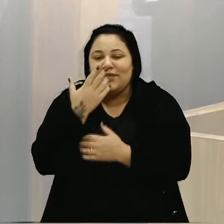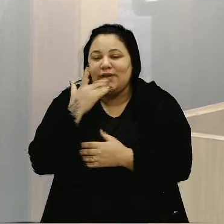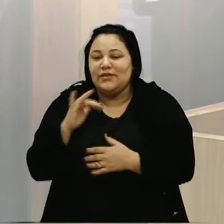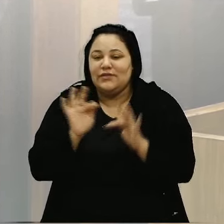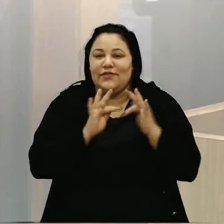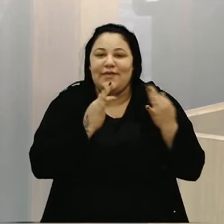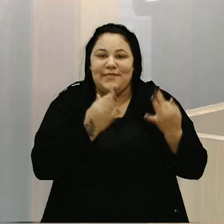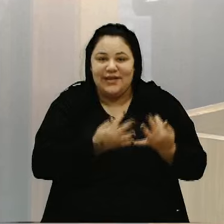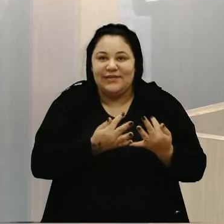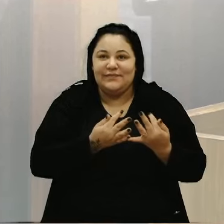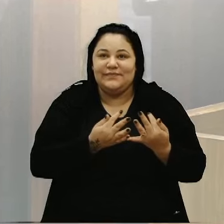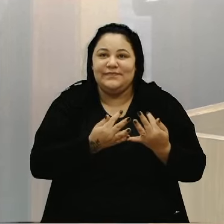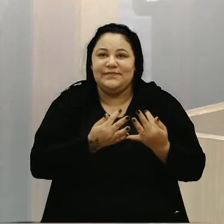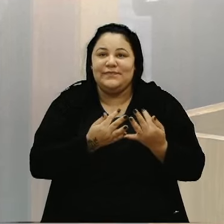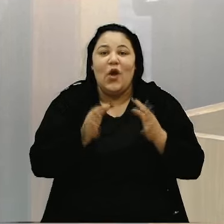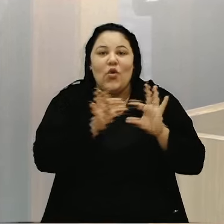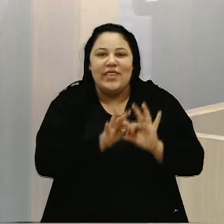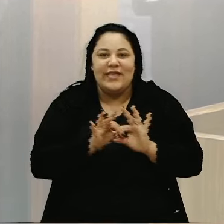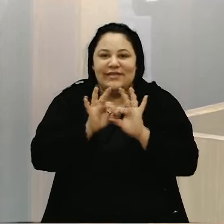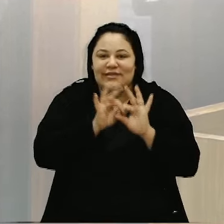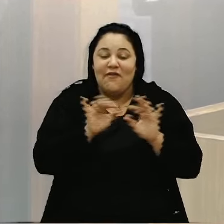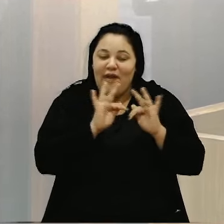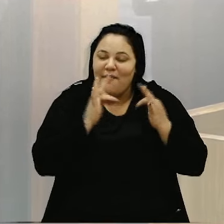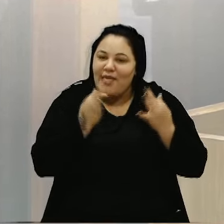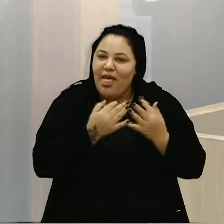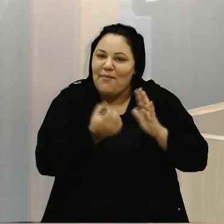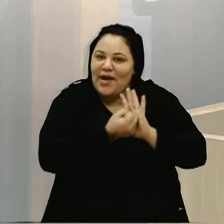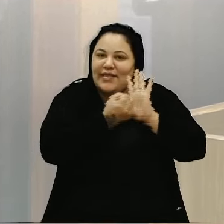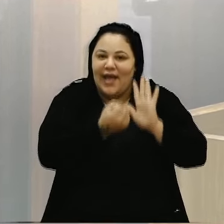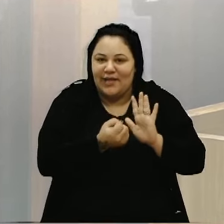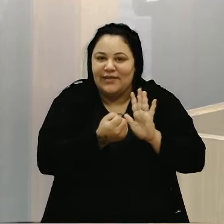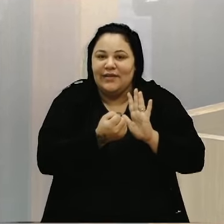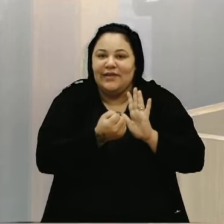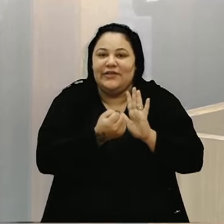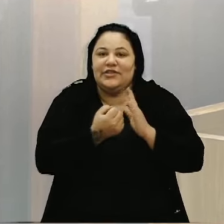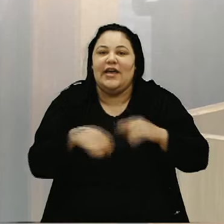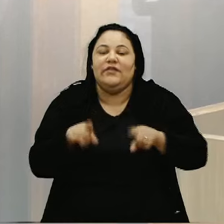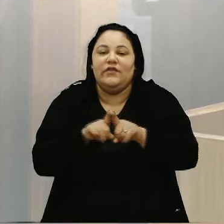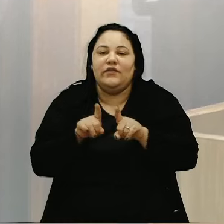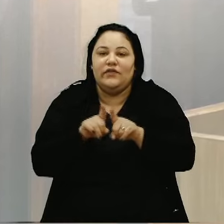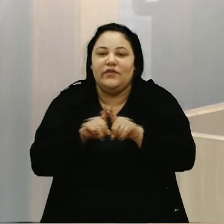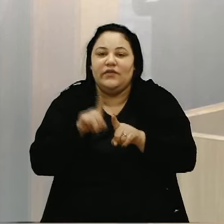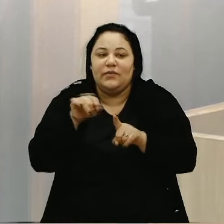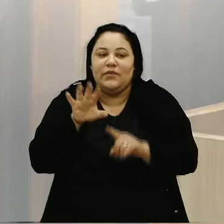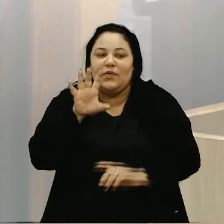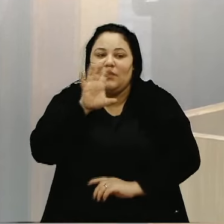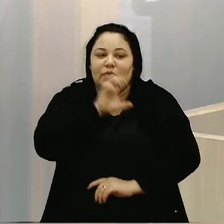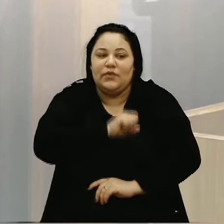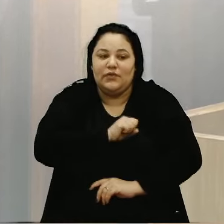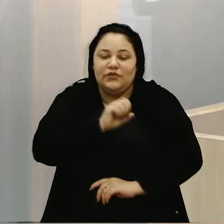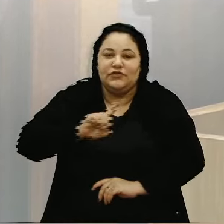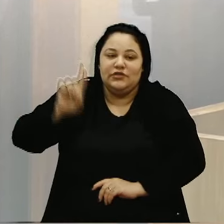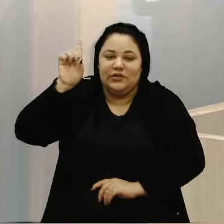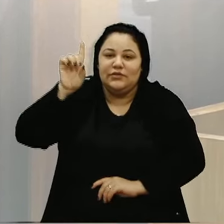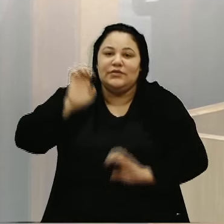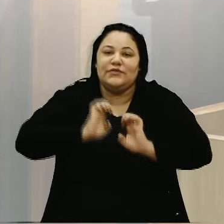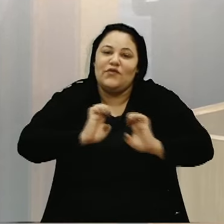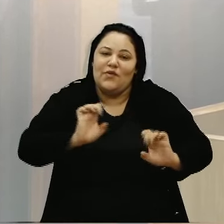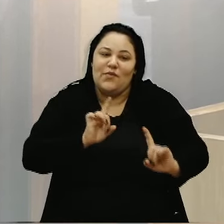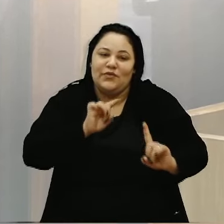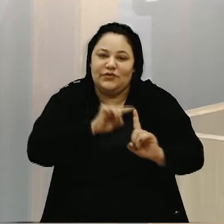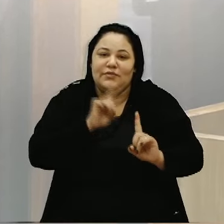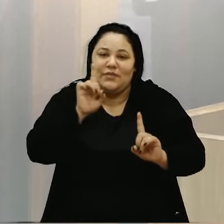reintegradas famílias sendo cansadas pelo evangelho e pelo amor do senhor e para nós é uma alegria muito grande poder